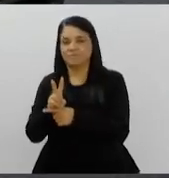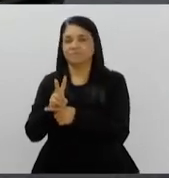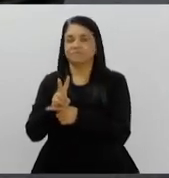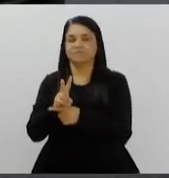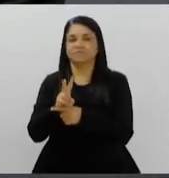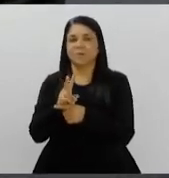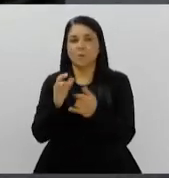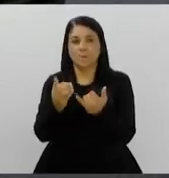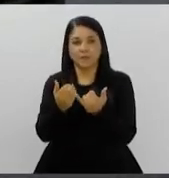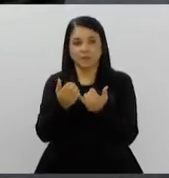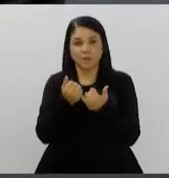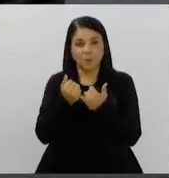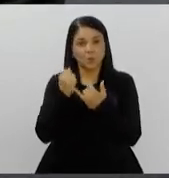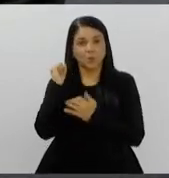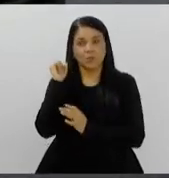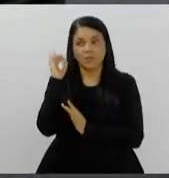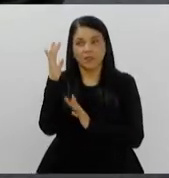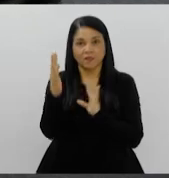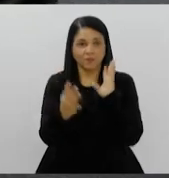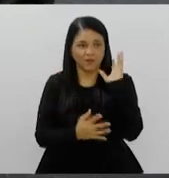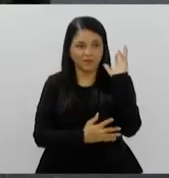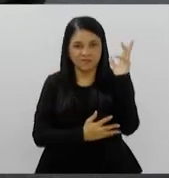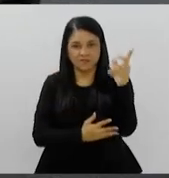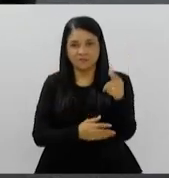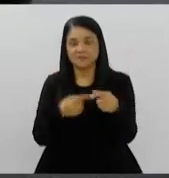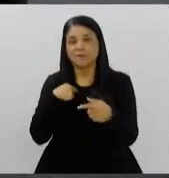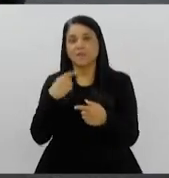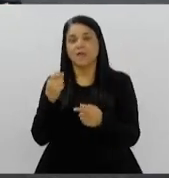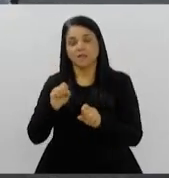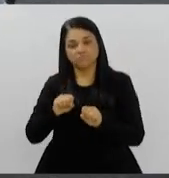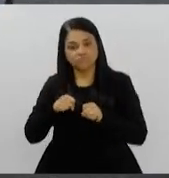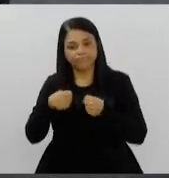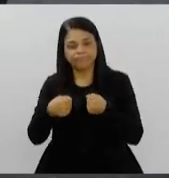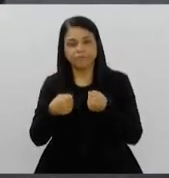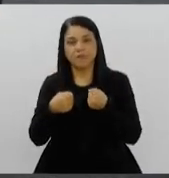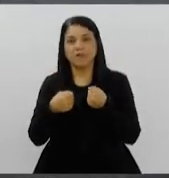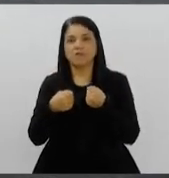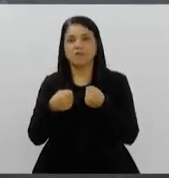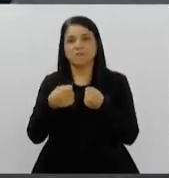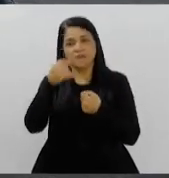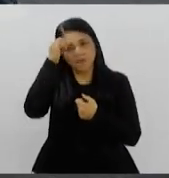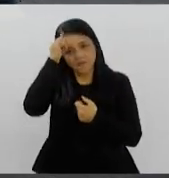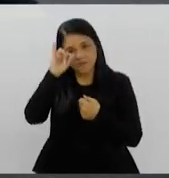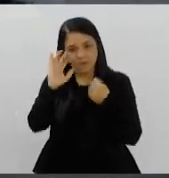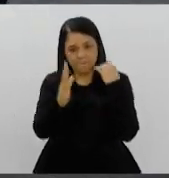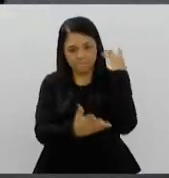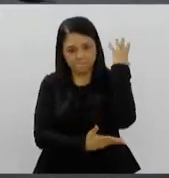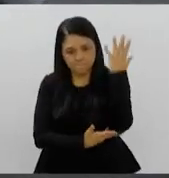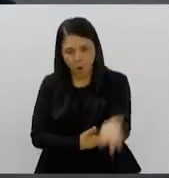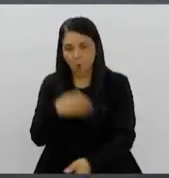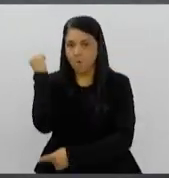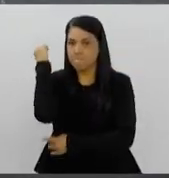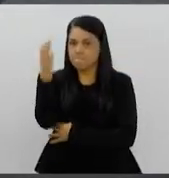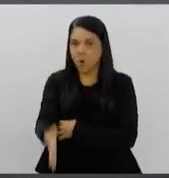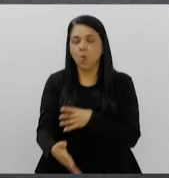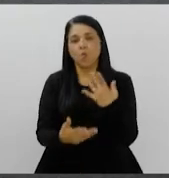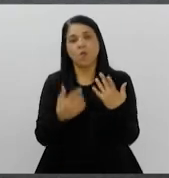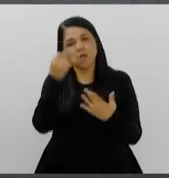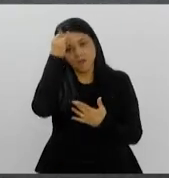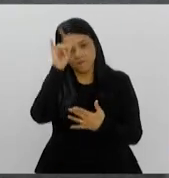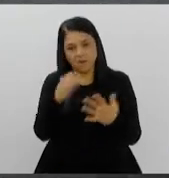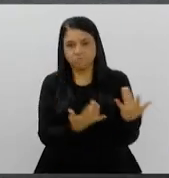o enfrentamento, né, ao desmatamento oriundo especialmente dos incêndios florestais. A gente sabe